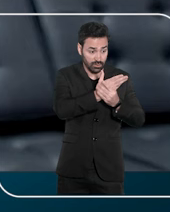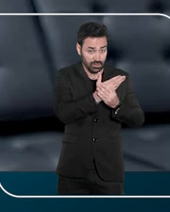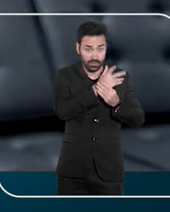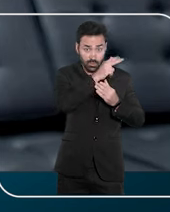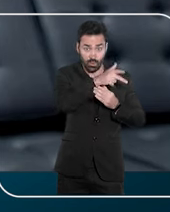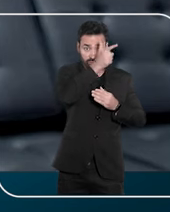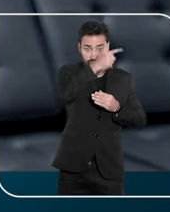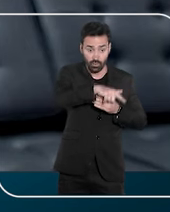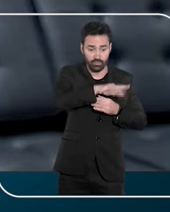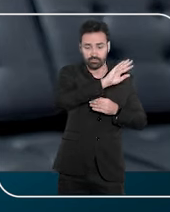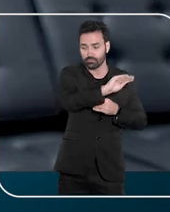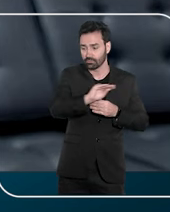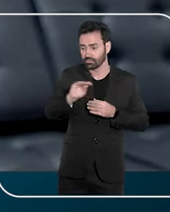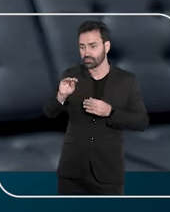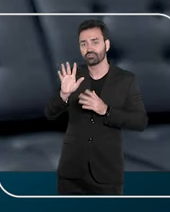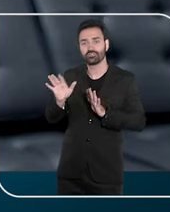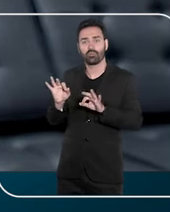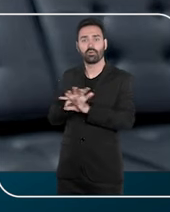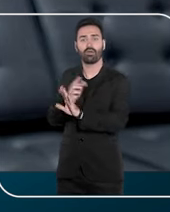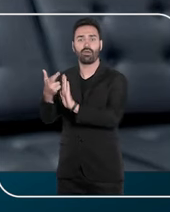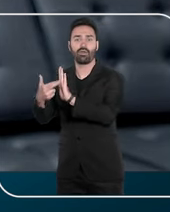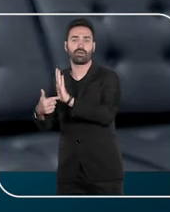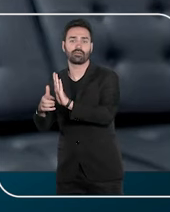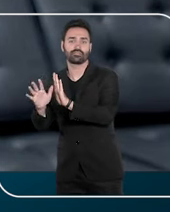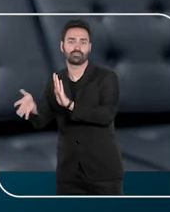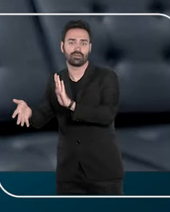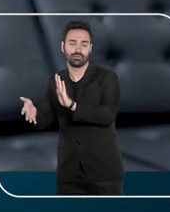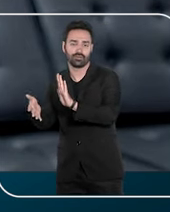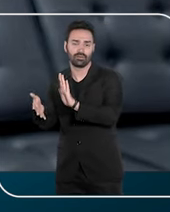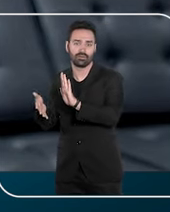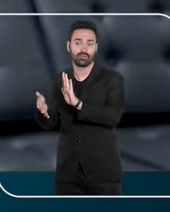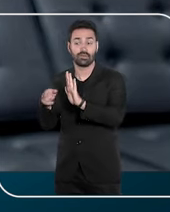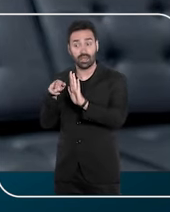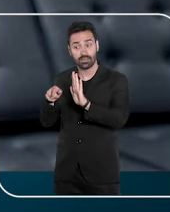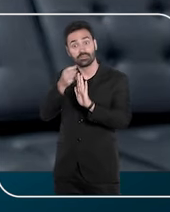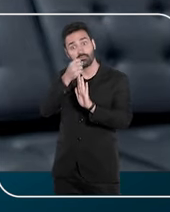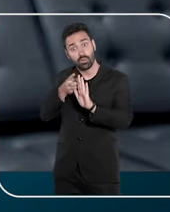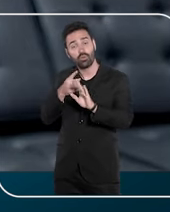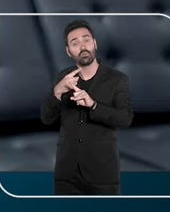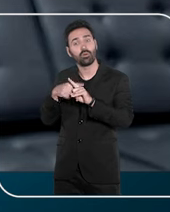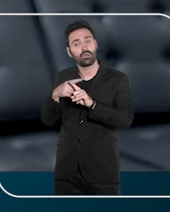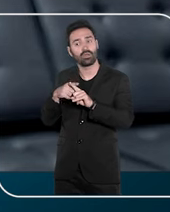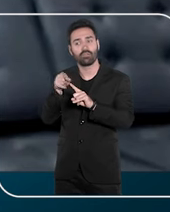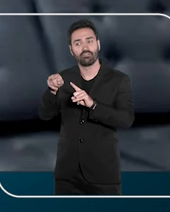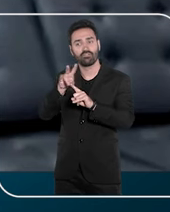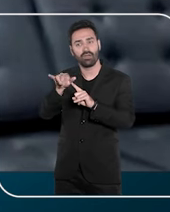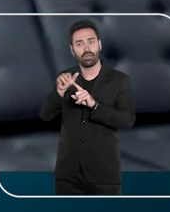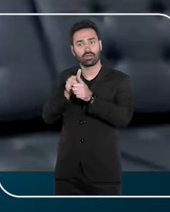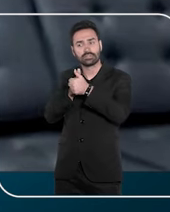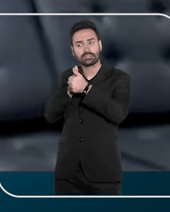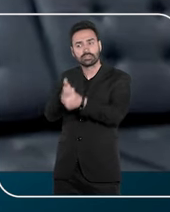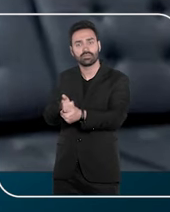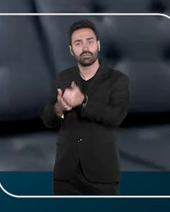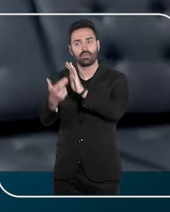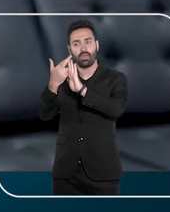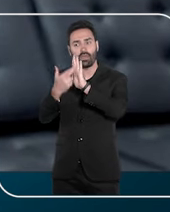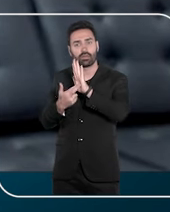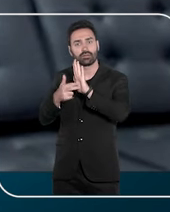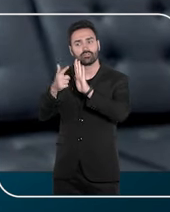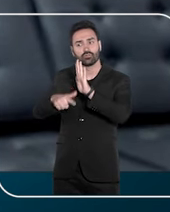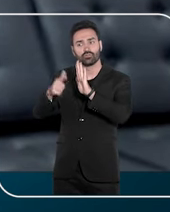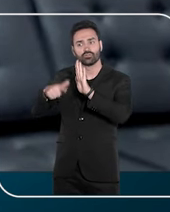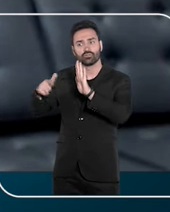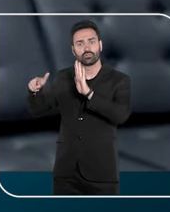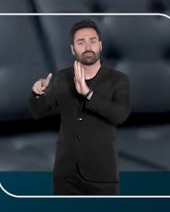qualificado? Porque ele observou um rito especial de julgamento na forma dos recursos repetitivos, que